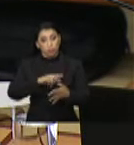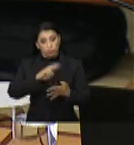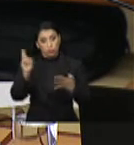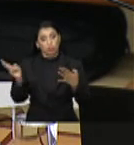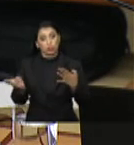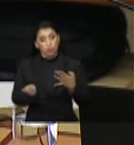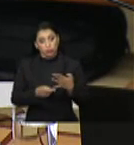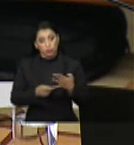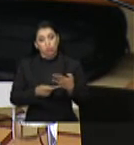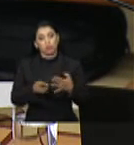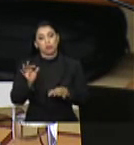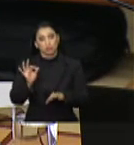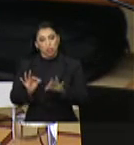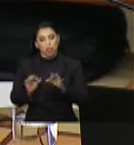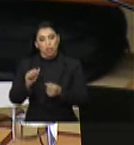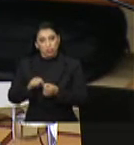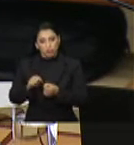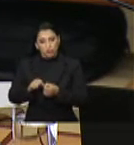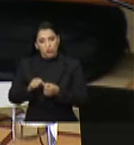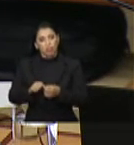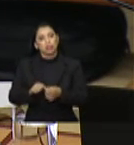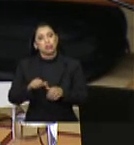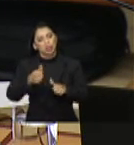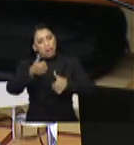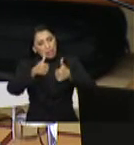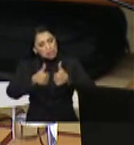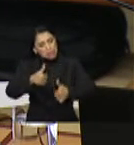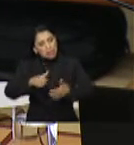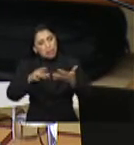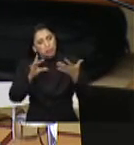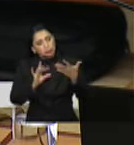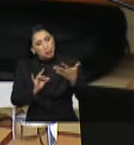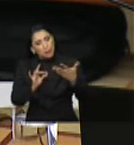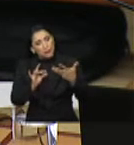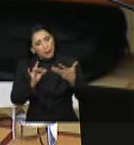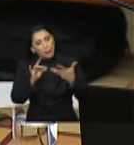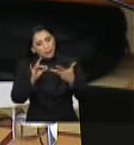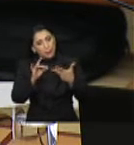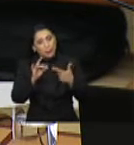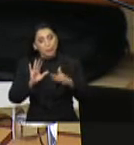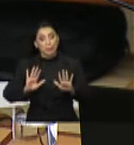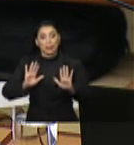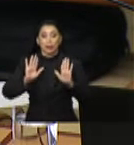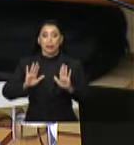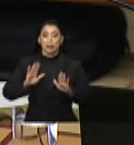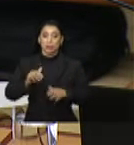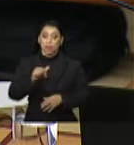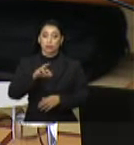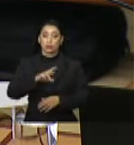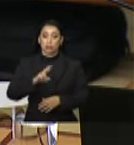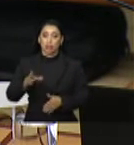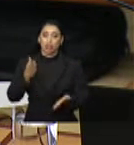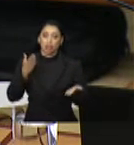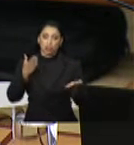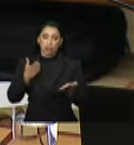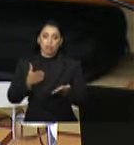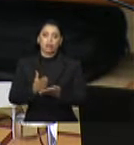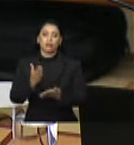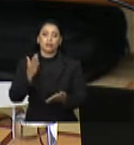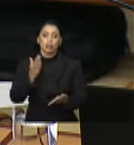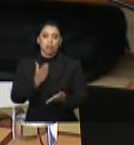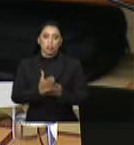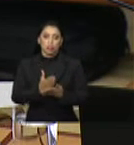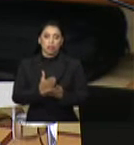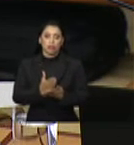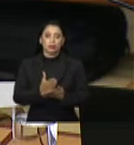recurso extraordinário seja feito com todas as cautelas como afirmado pela sua excelência portanto eu estou voltando senhora Presidente no